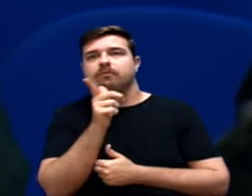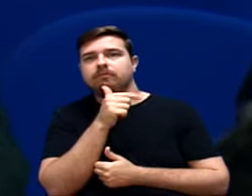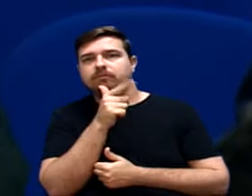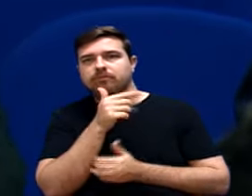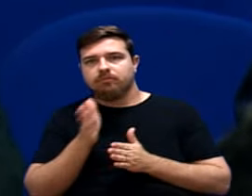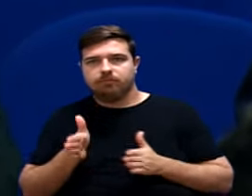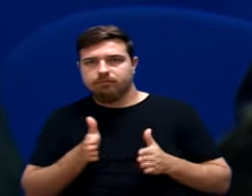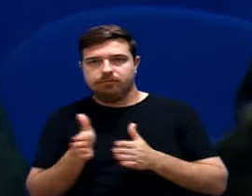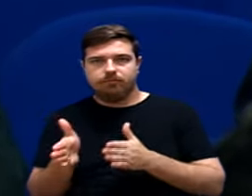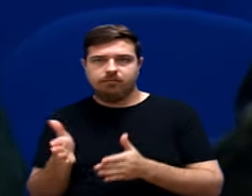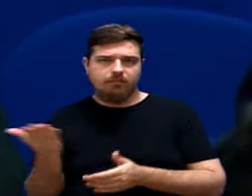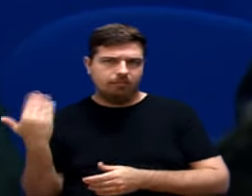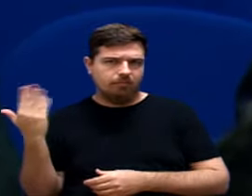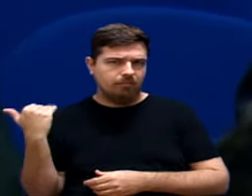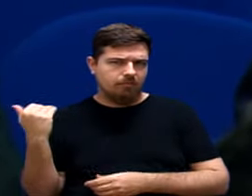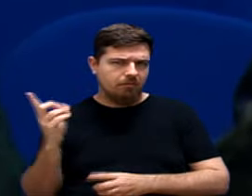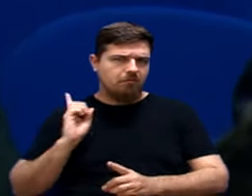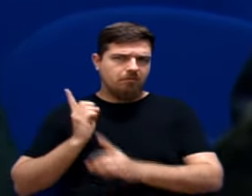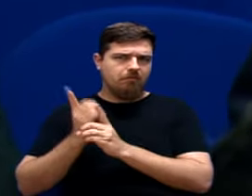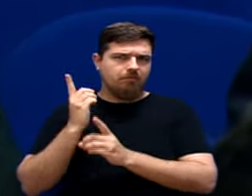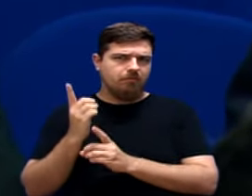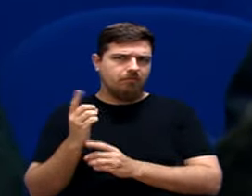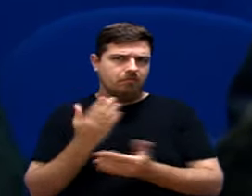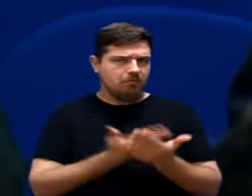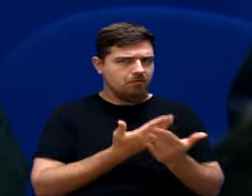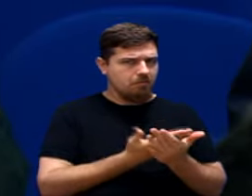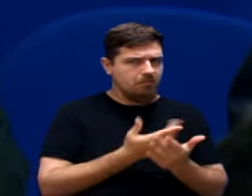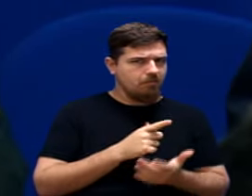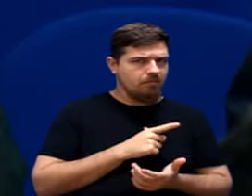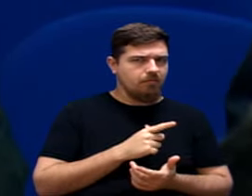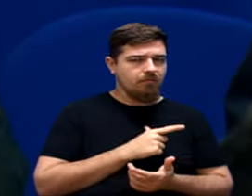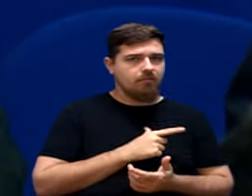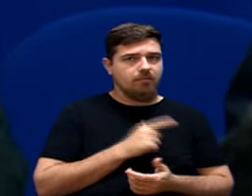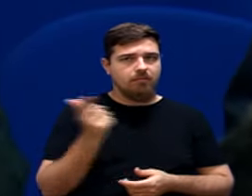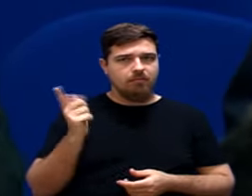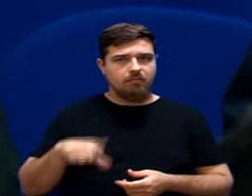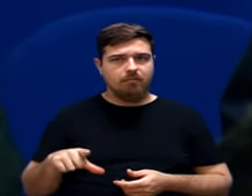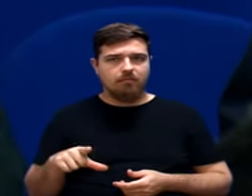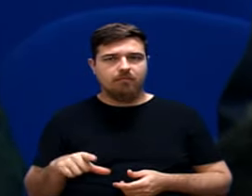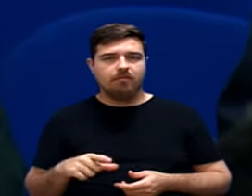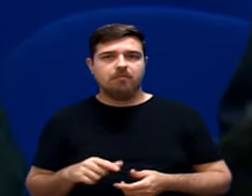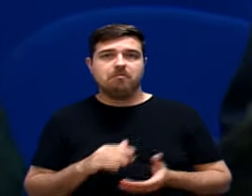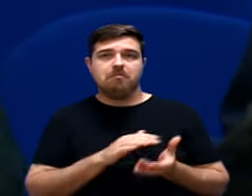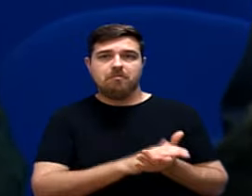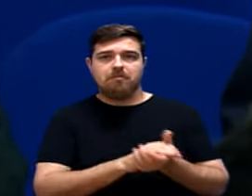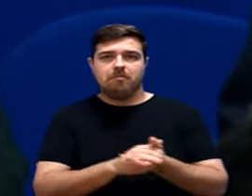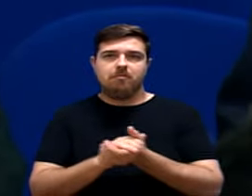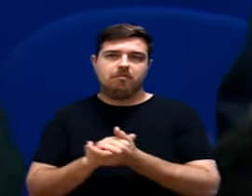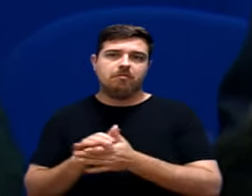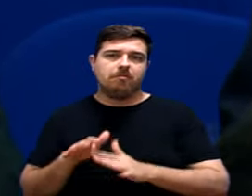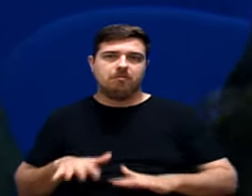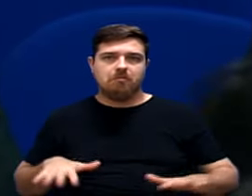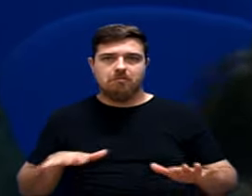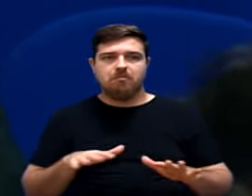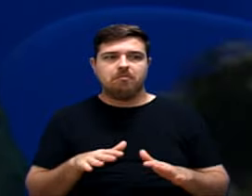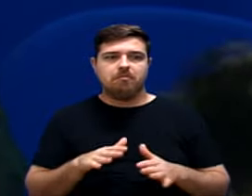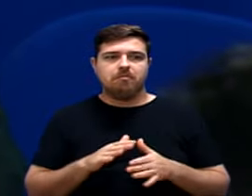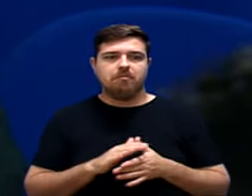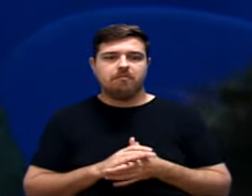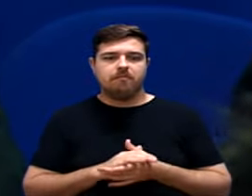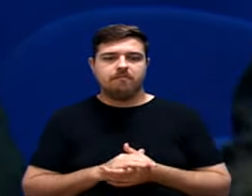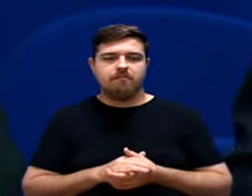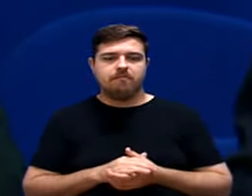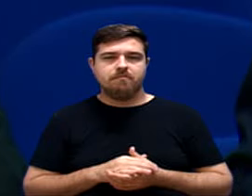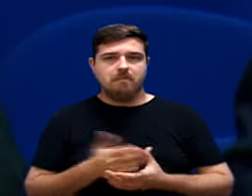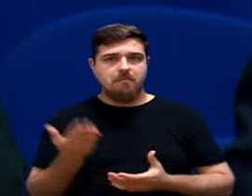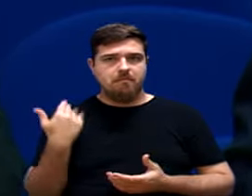Isto foi observado nos estudos e para completar e cimentando que não me senti